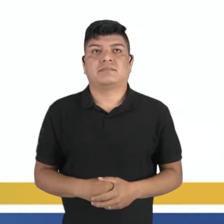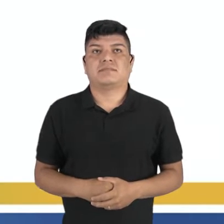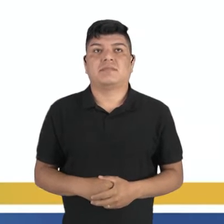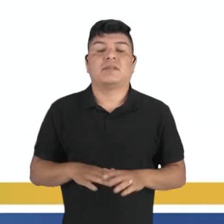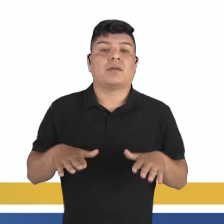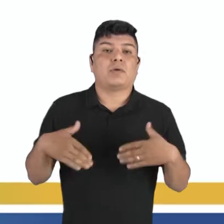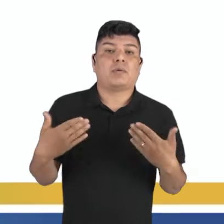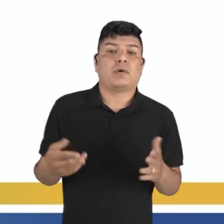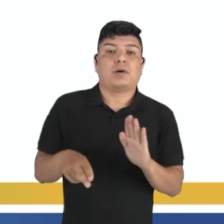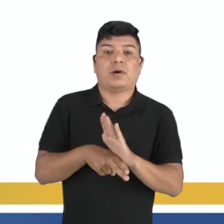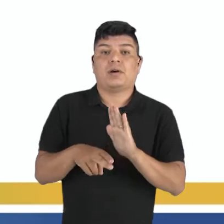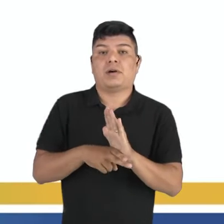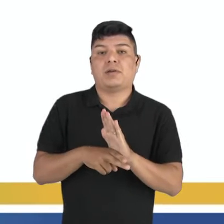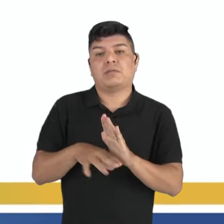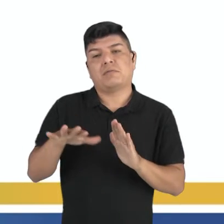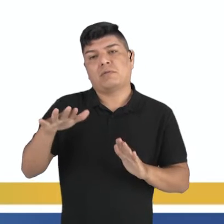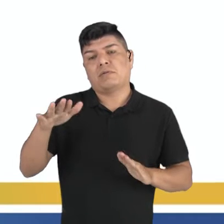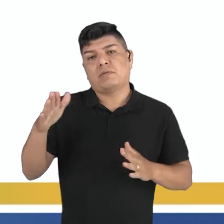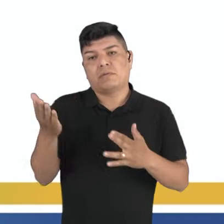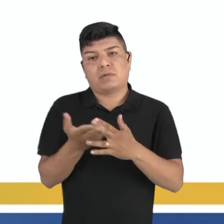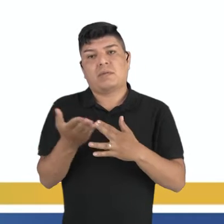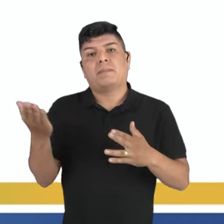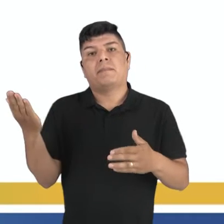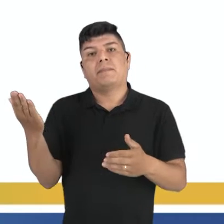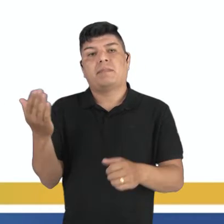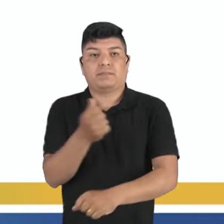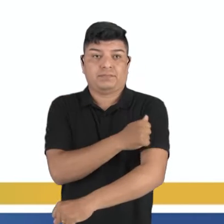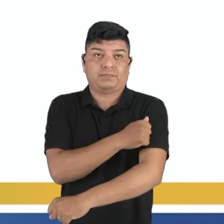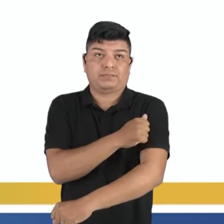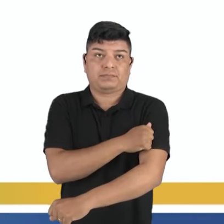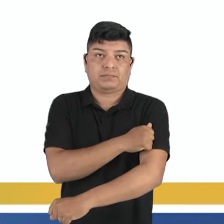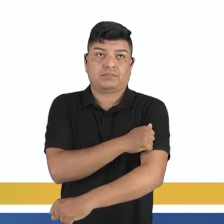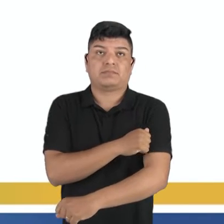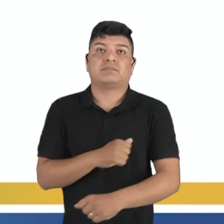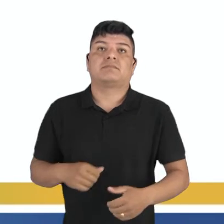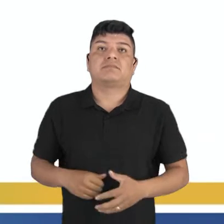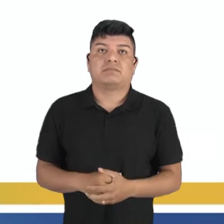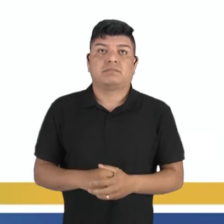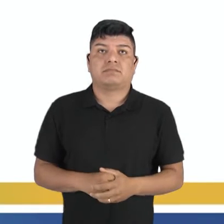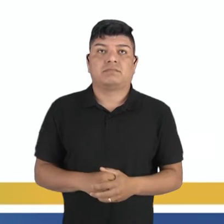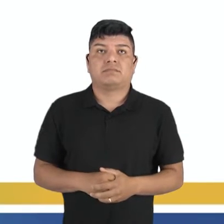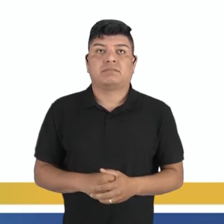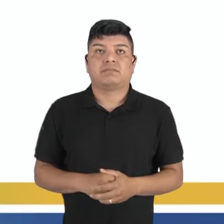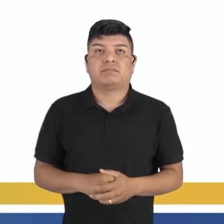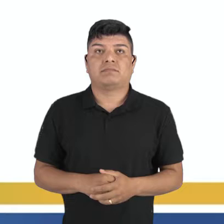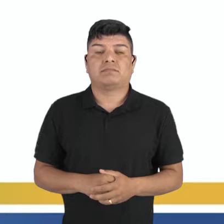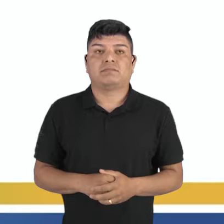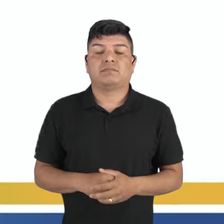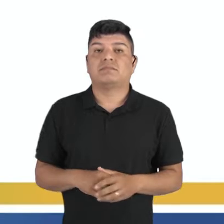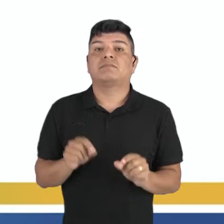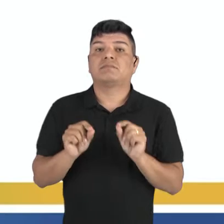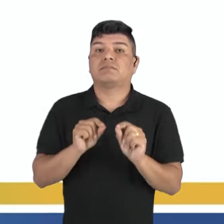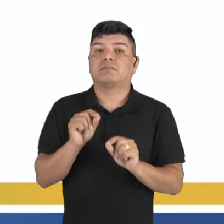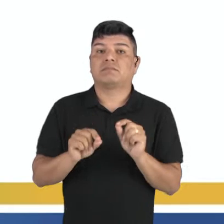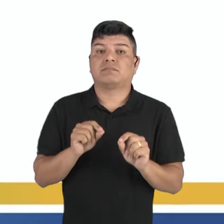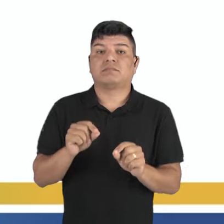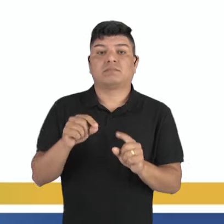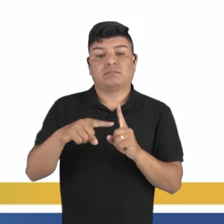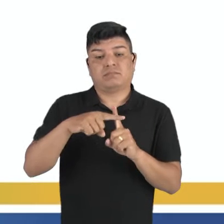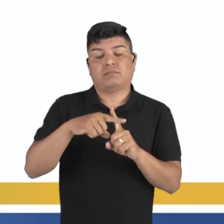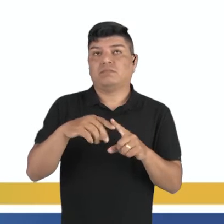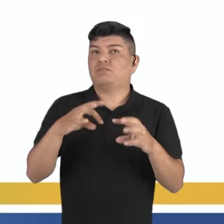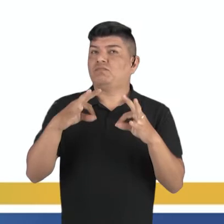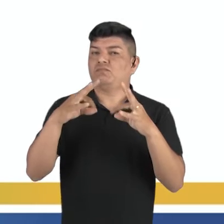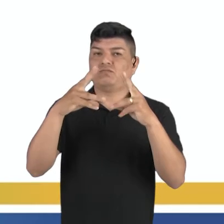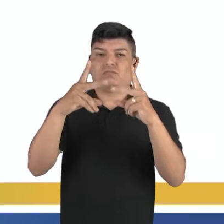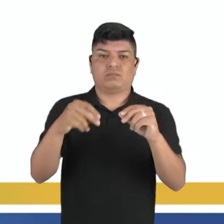Então, e qual foi a nota média, né, desse aluno? Então, a nota média desse aluno, né, vai ser dada através do somatório